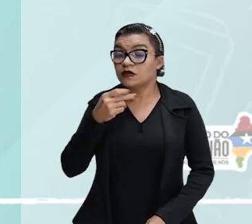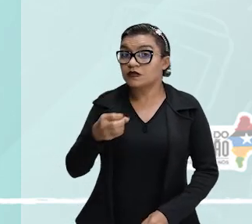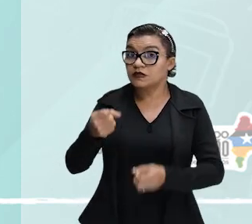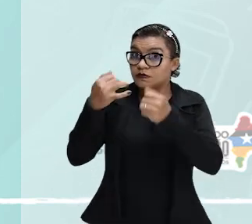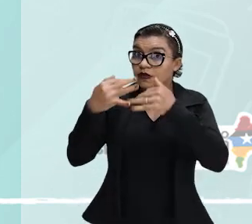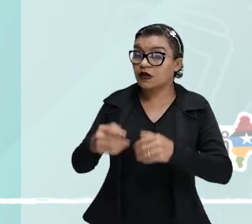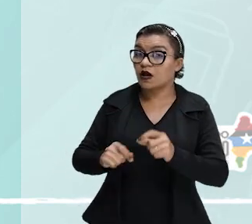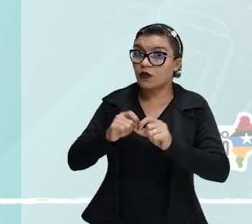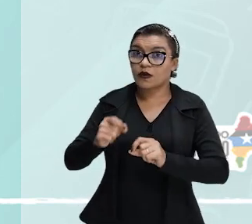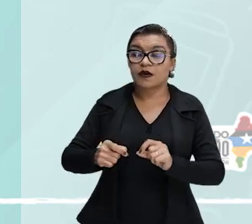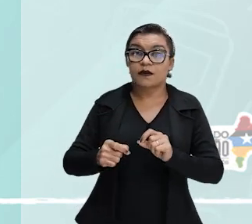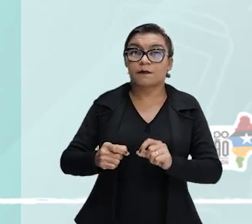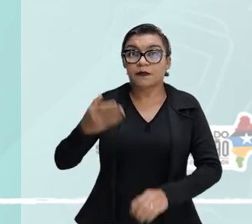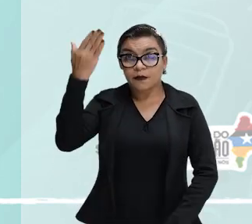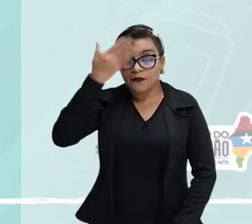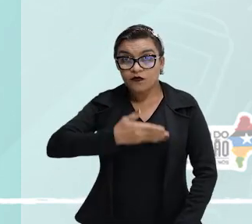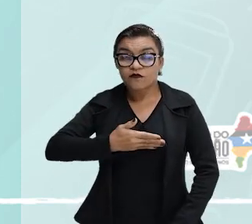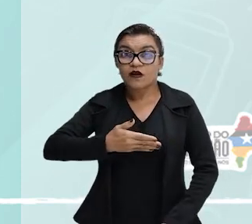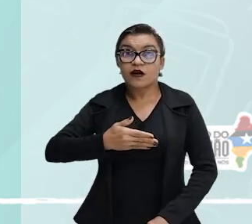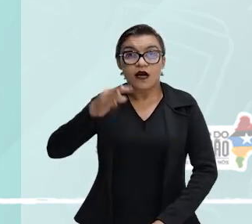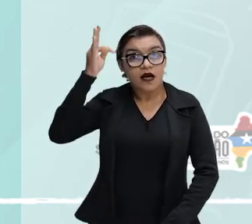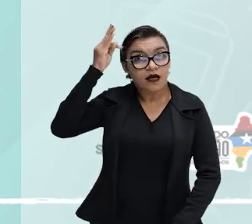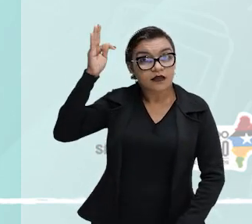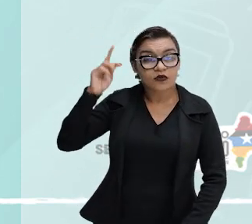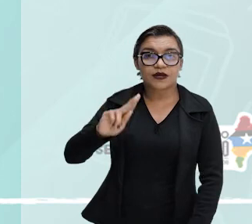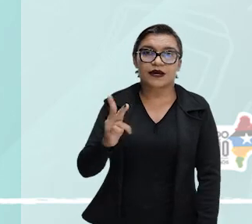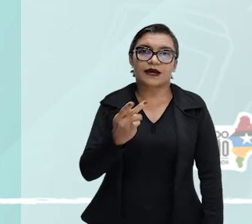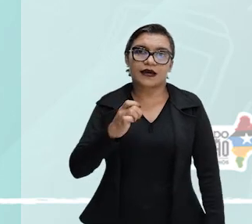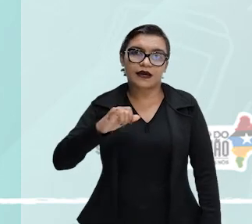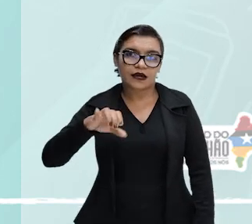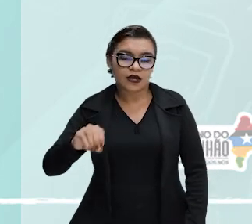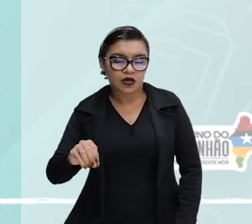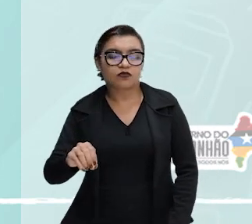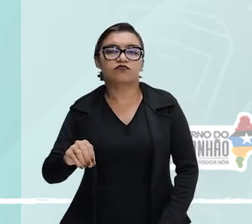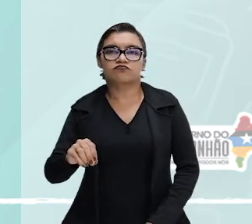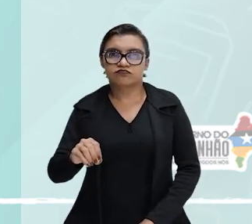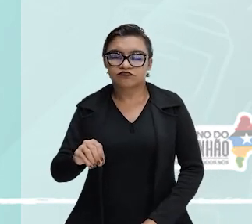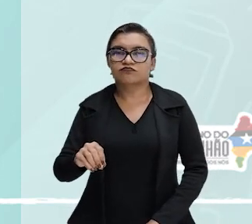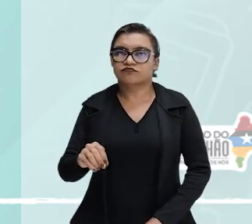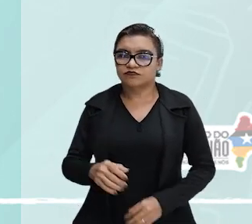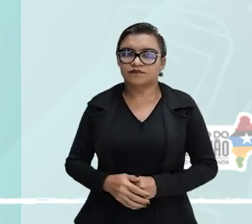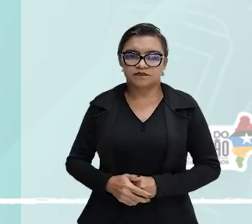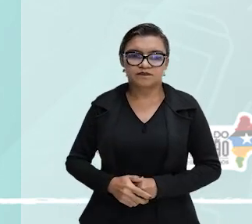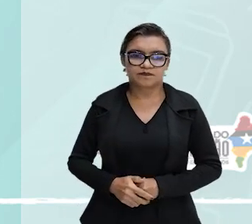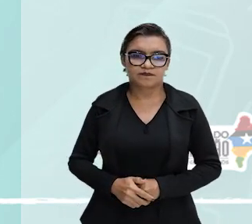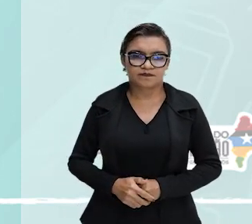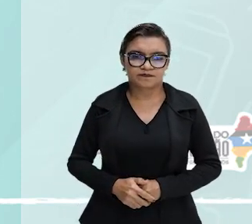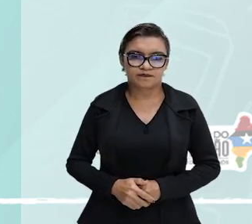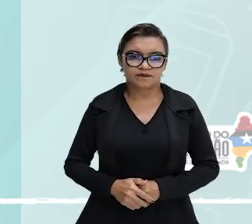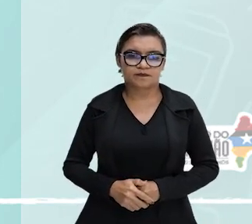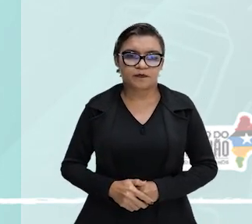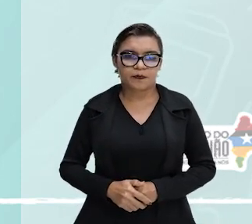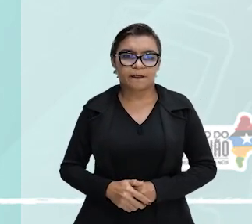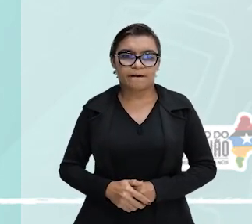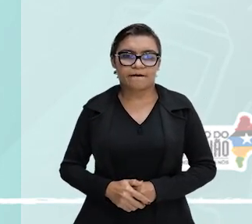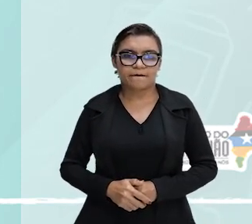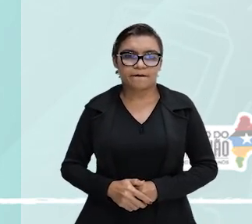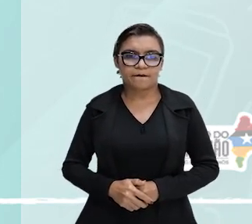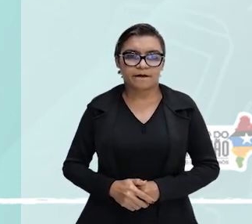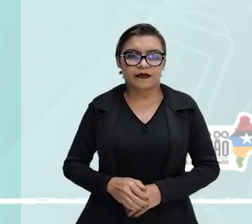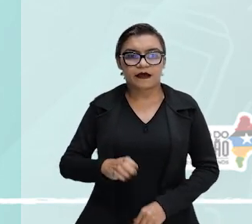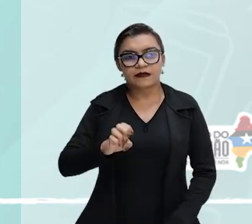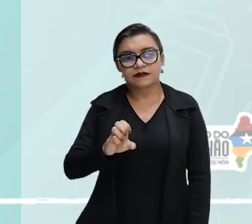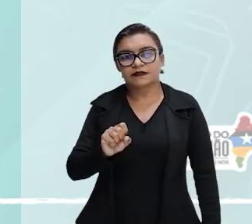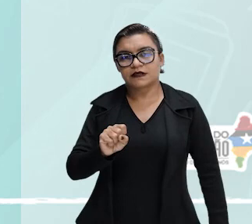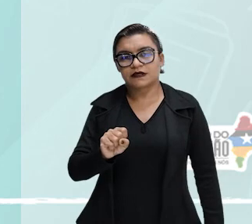a teoria heliocêntrica. Okay? Então ele afirmava que ele tinha provado a teoria de Aristarco. Certo? Seleuco pode ter